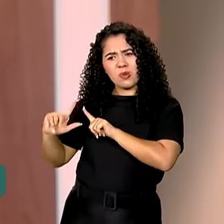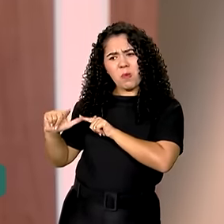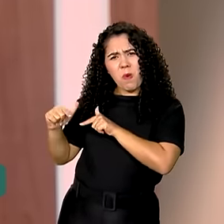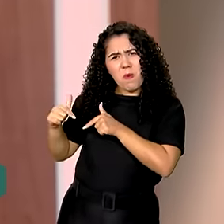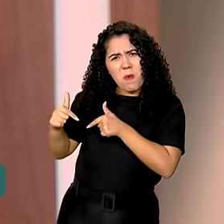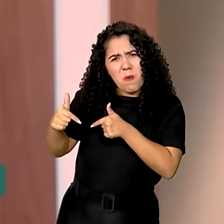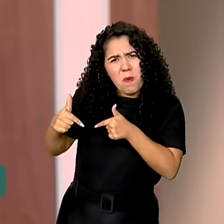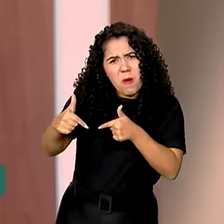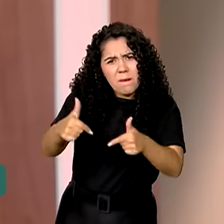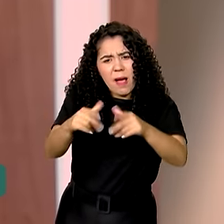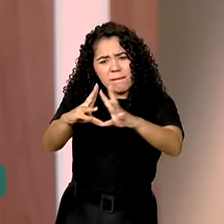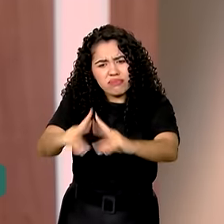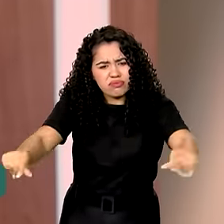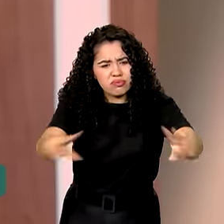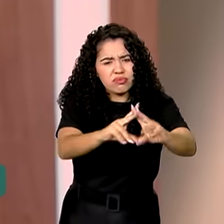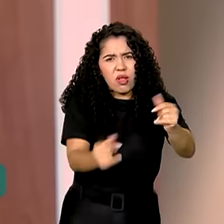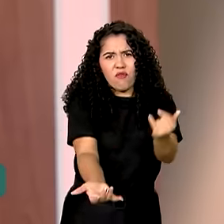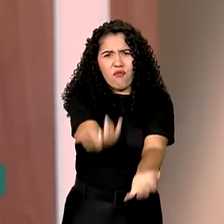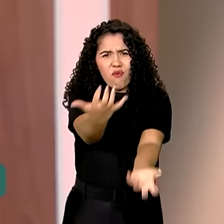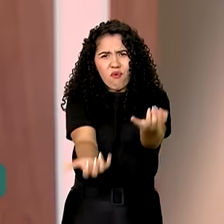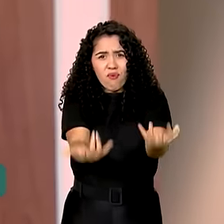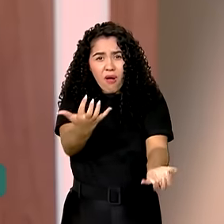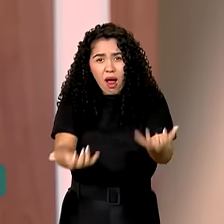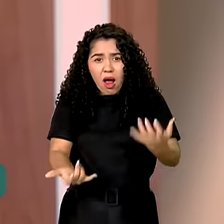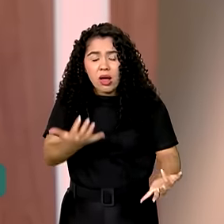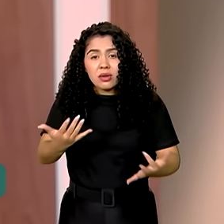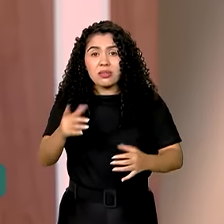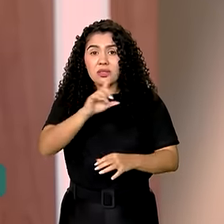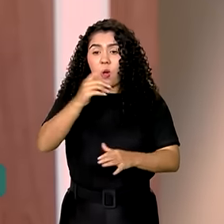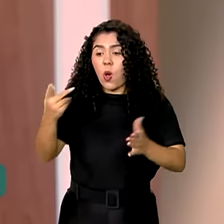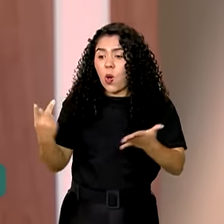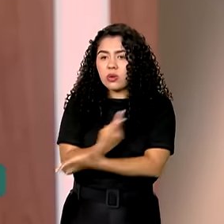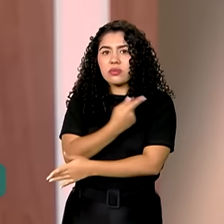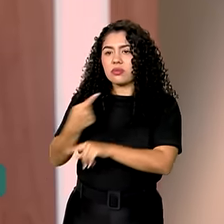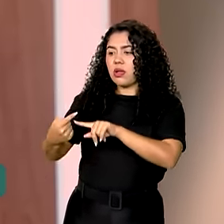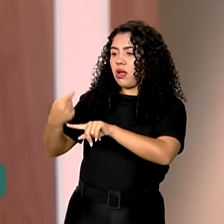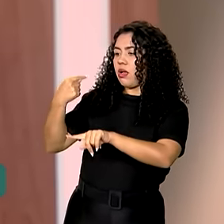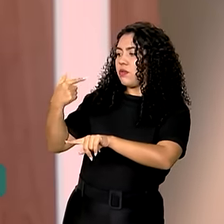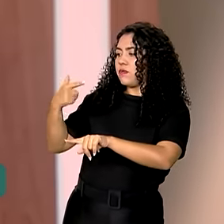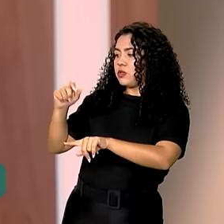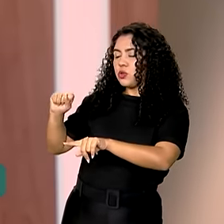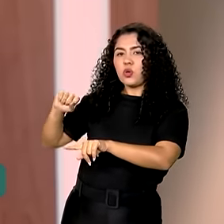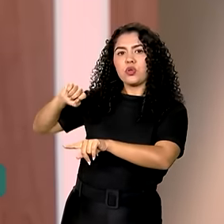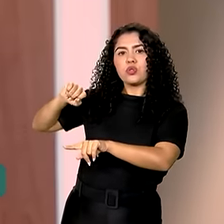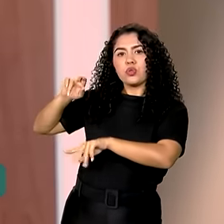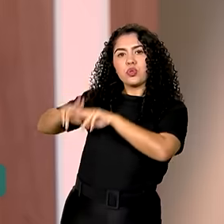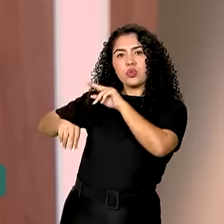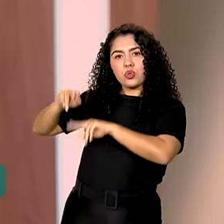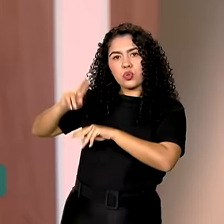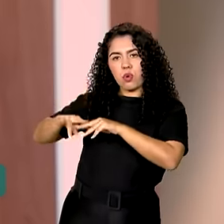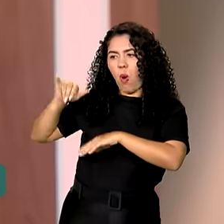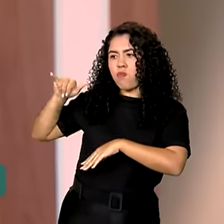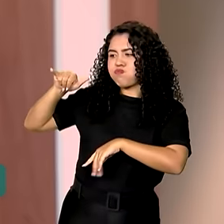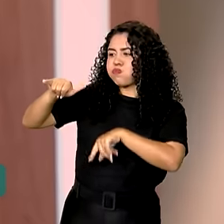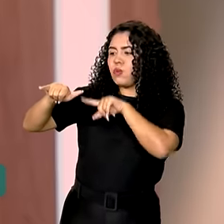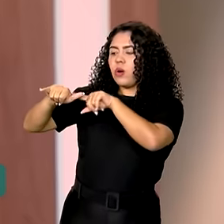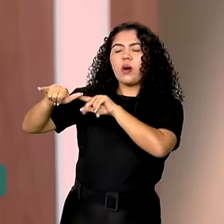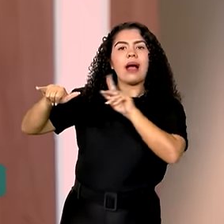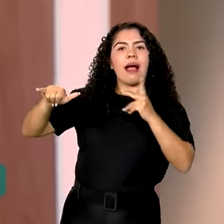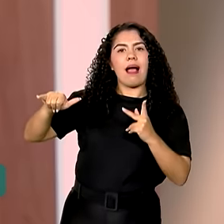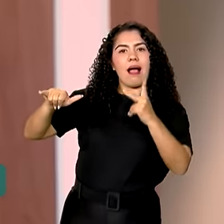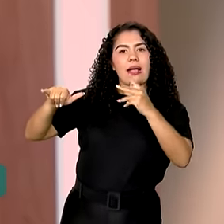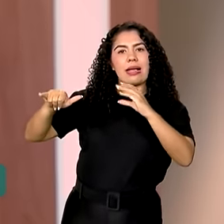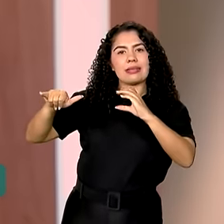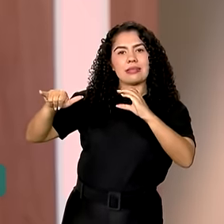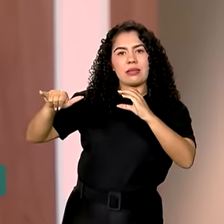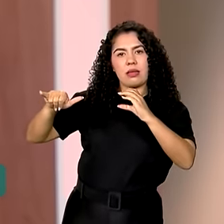intensa no combate ao fogo na região. Desde o dia 28 de junho, a aeronave KC-390 Millennium já acumulou